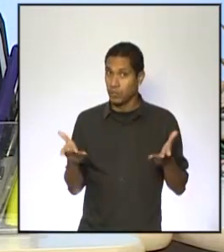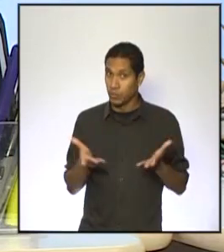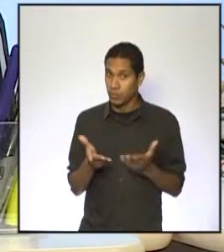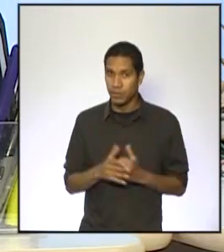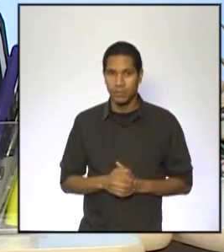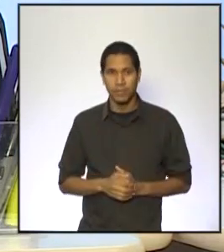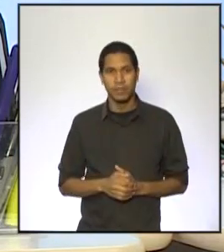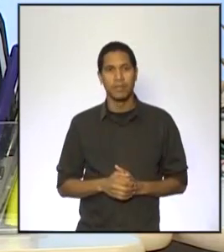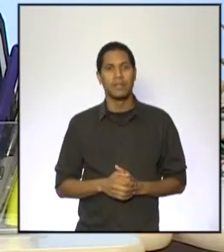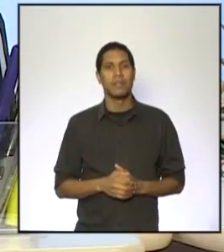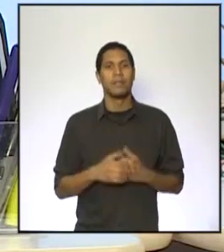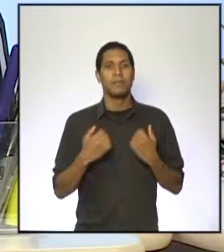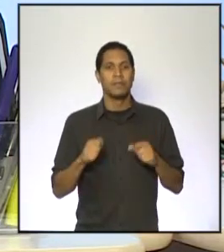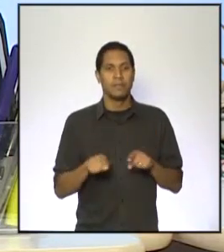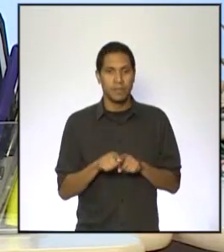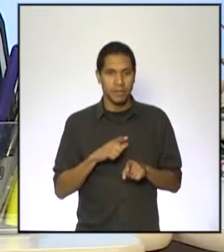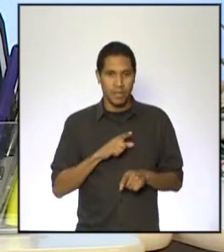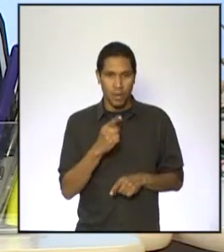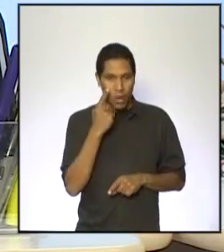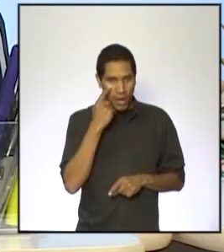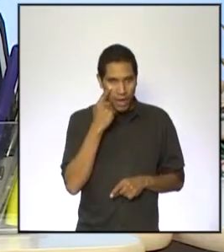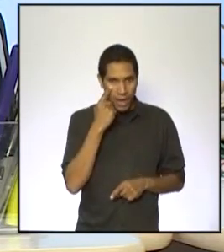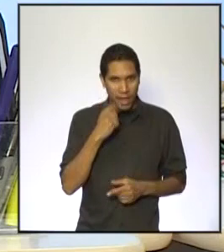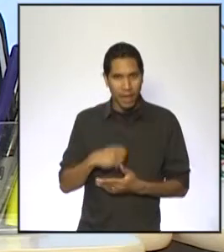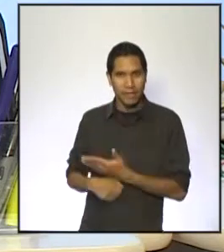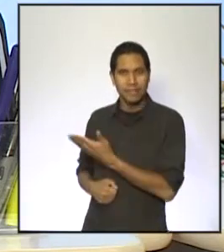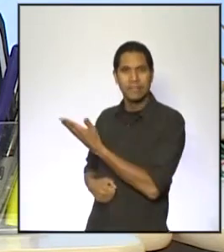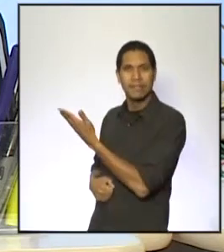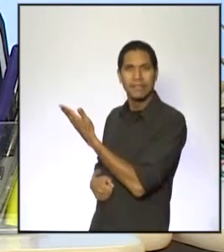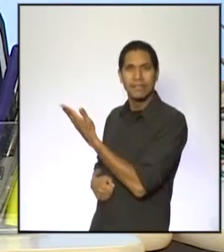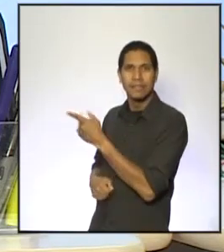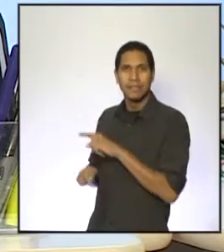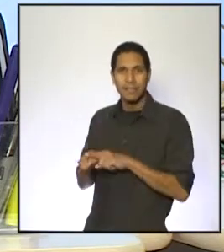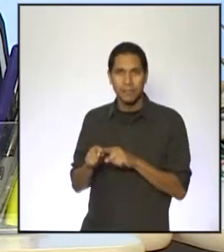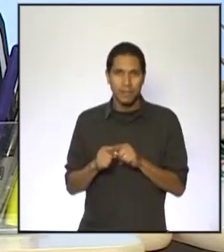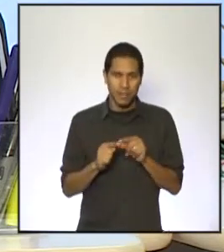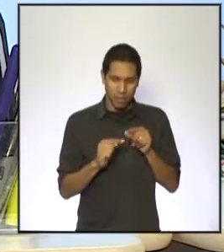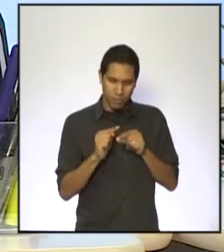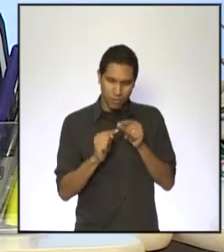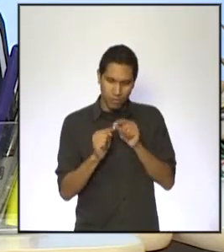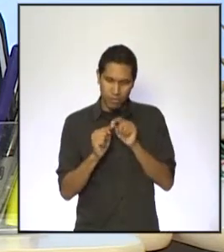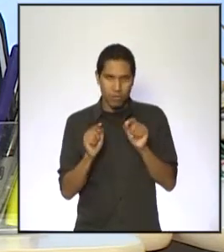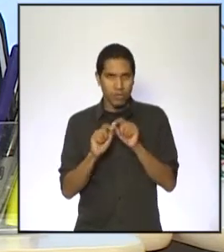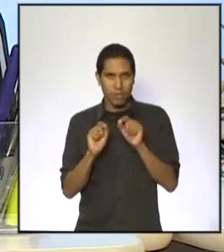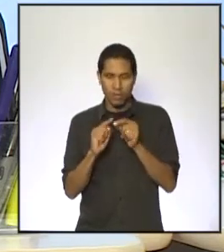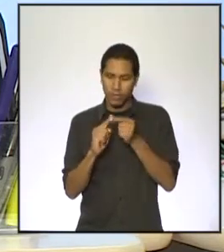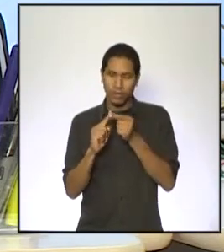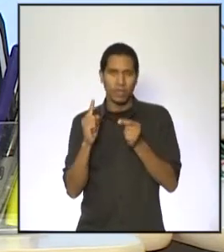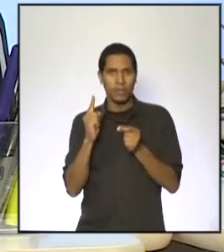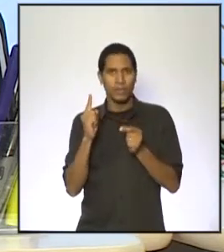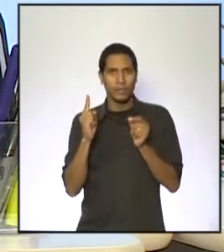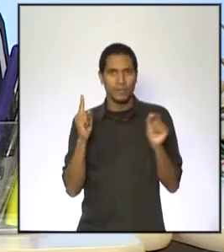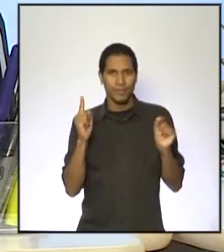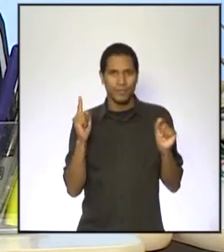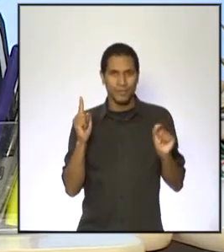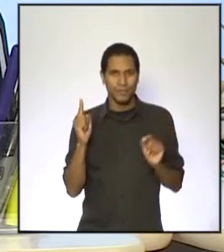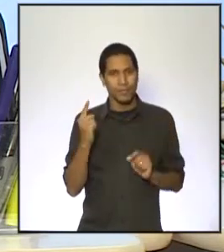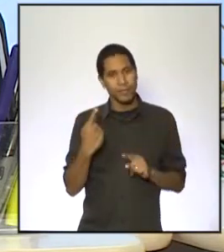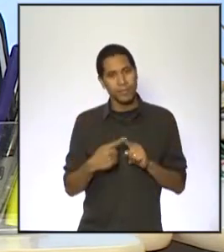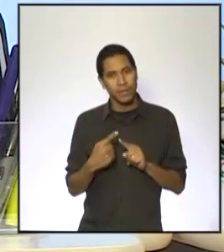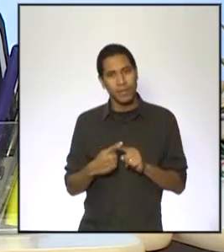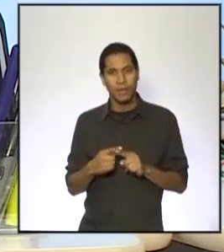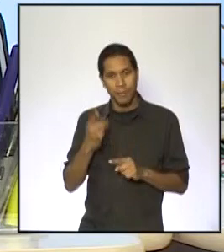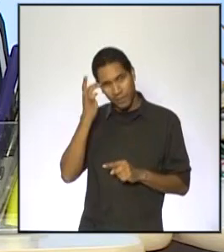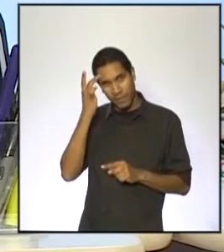gente possa, então, deixar o dedo. Isso façam do jeito que vocês acharem melhor. Eu só achei melhor deixar, então, para que a